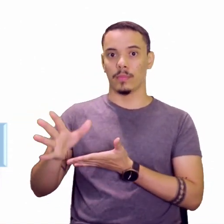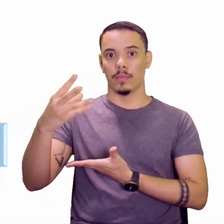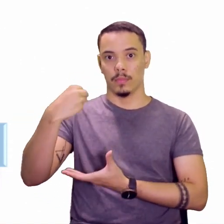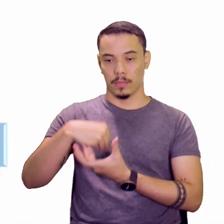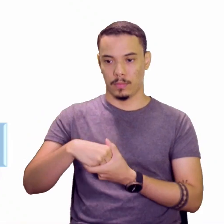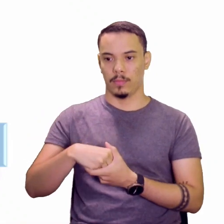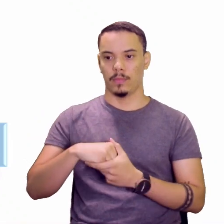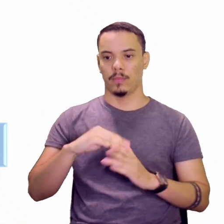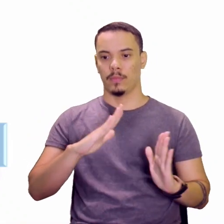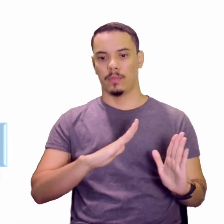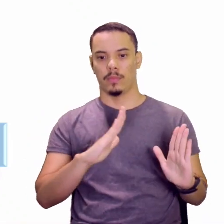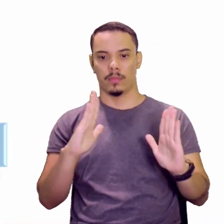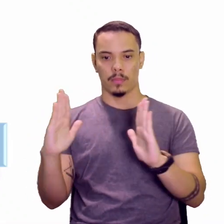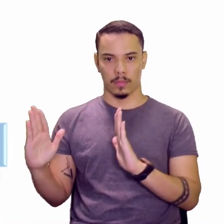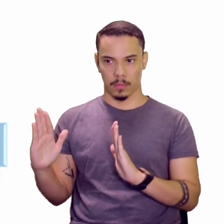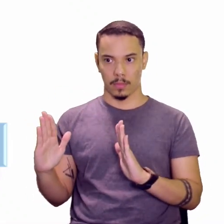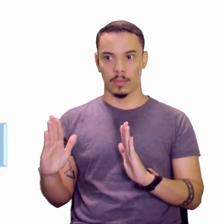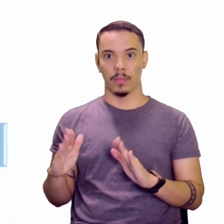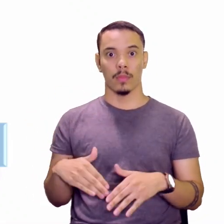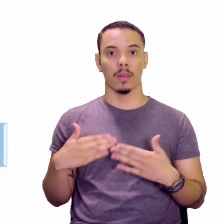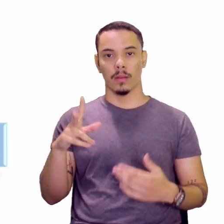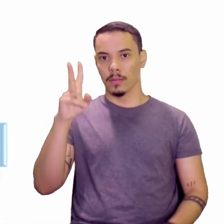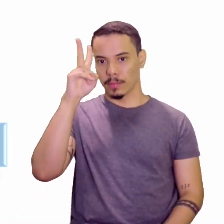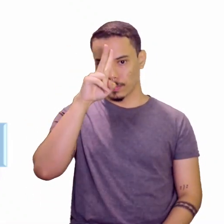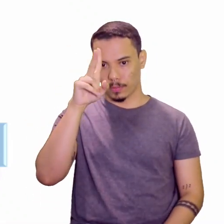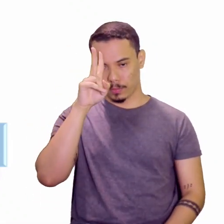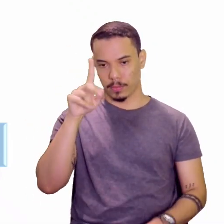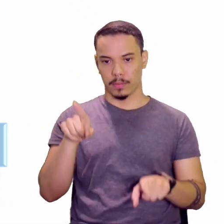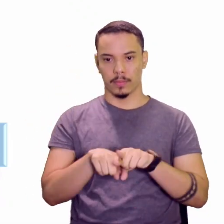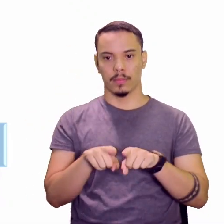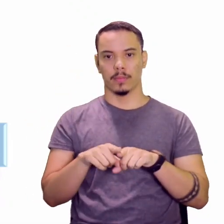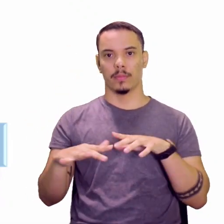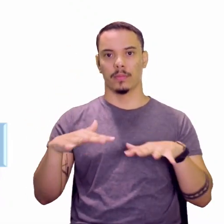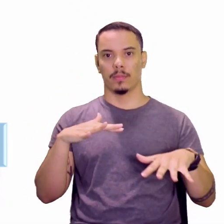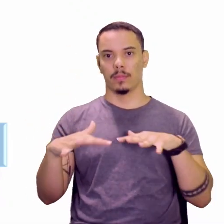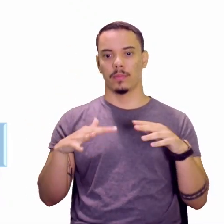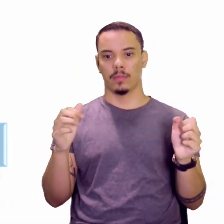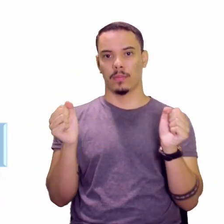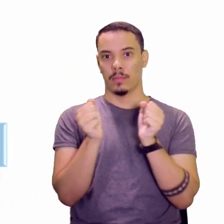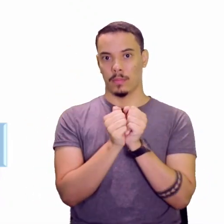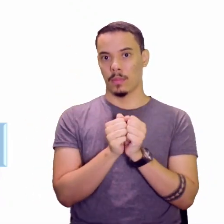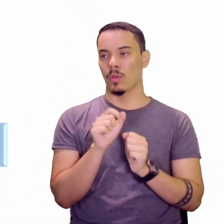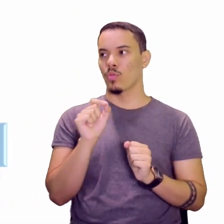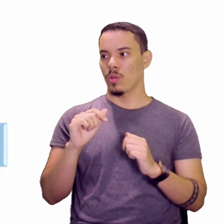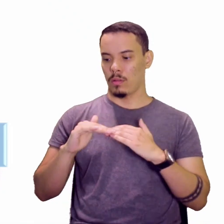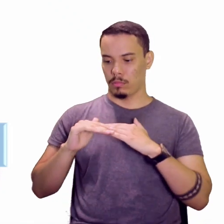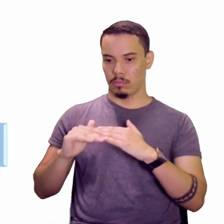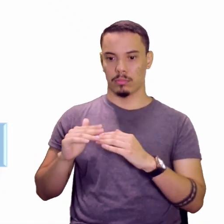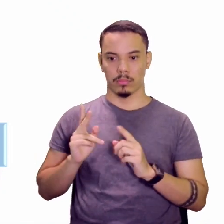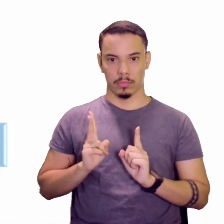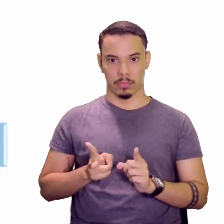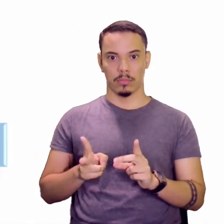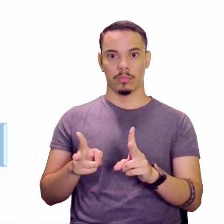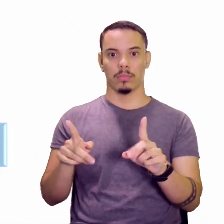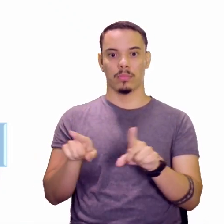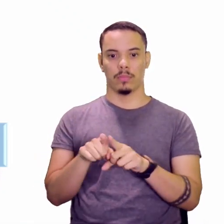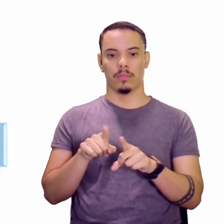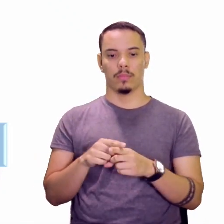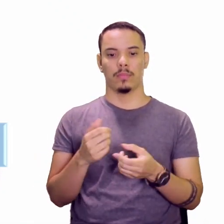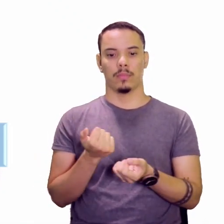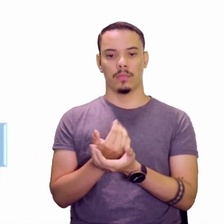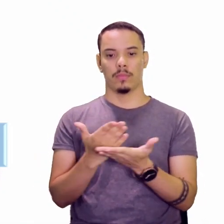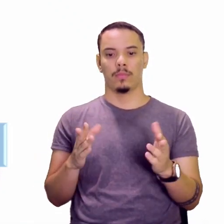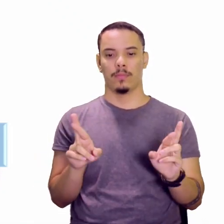essa distância. Tá? Então, lembrando aqui que a velocidade média no movimento uniforme, ela é constante e ela é dada por